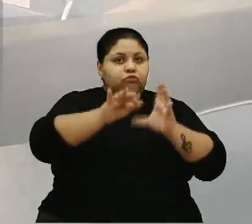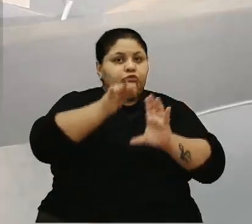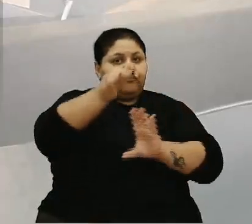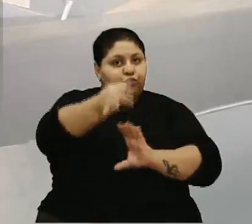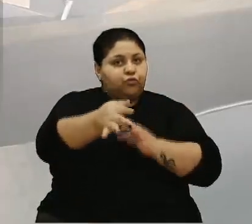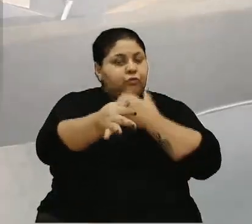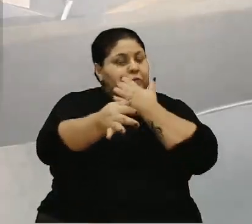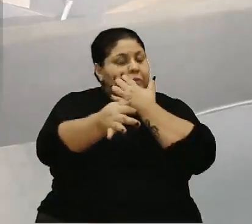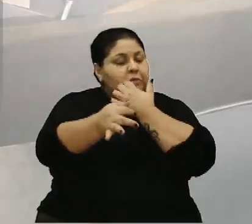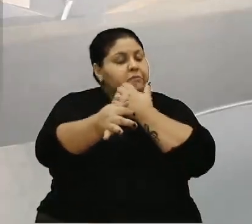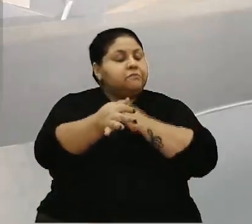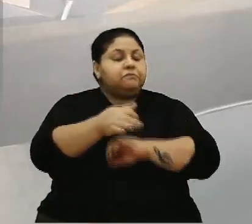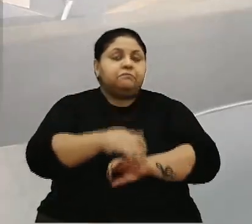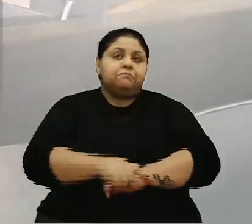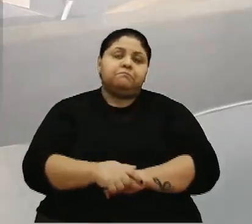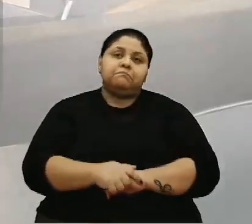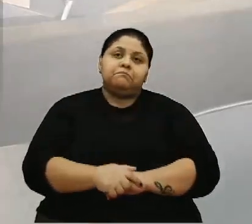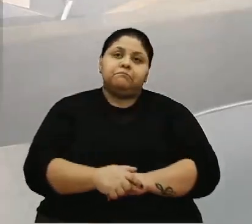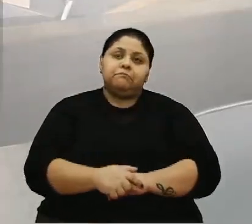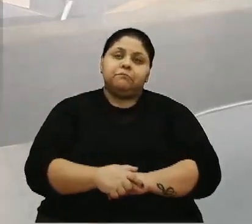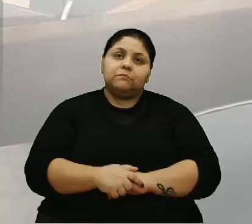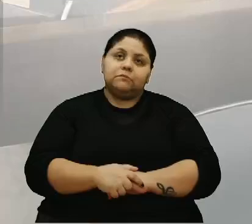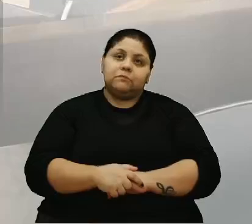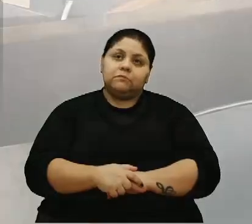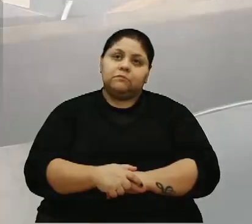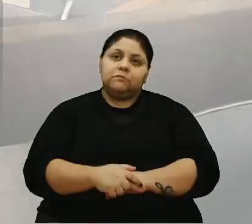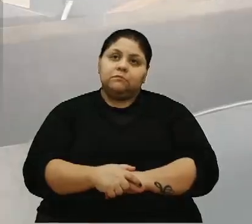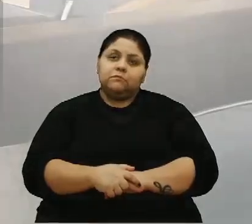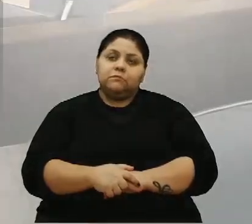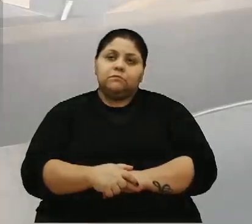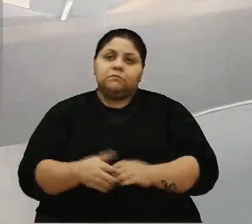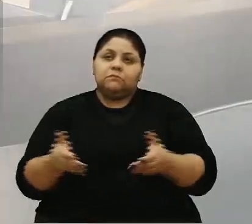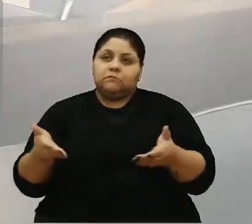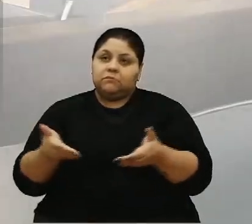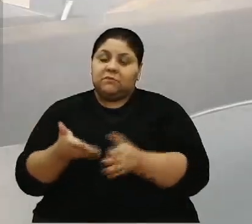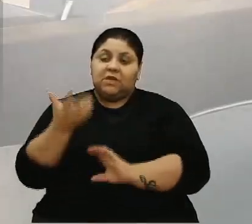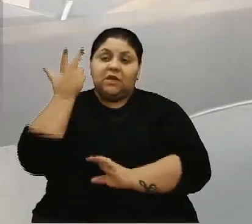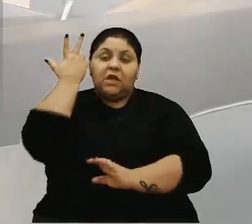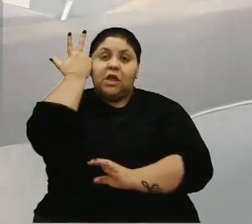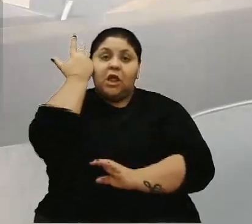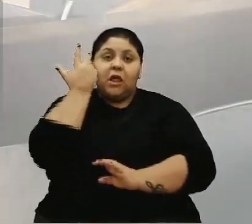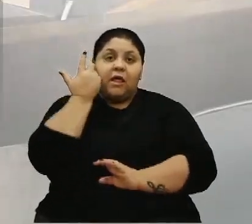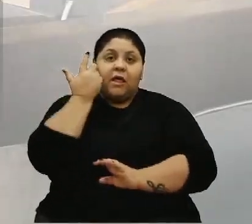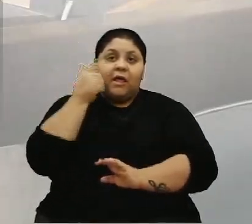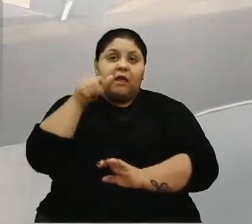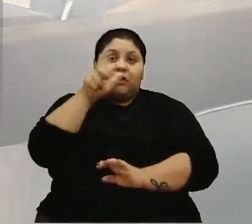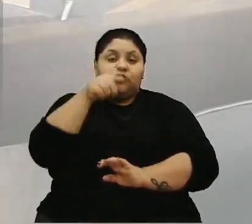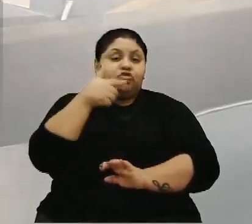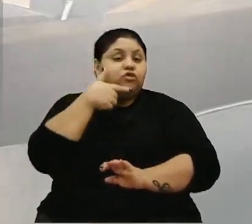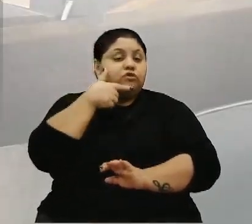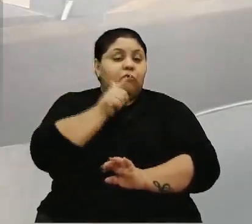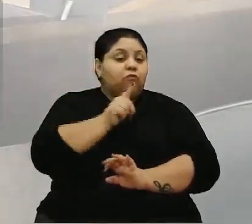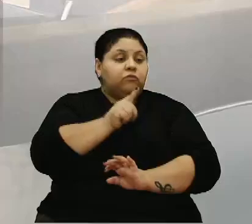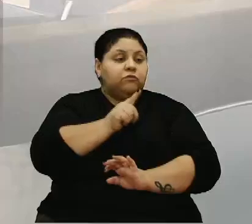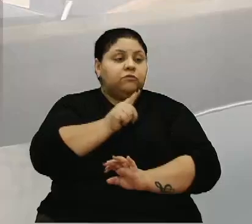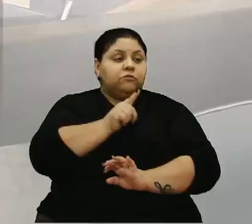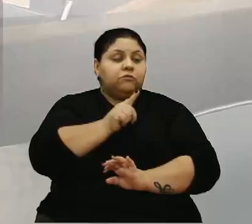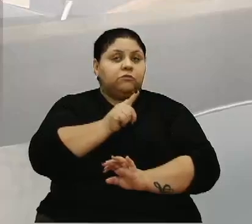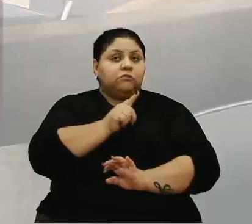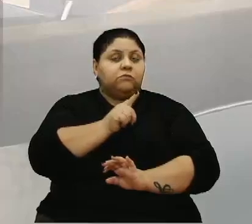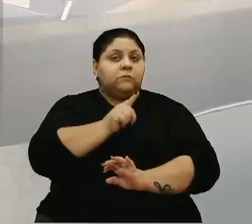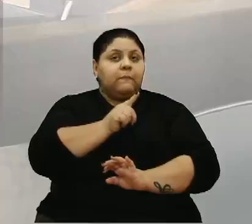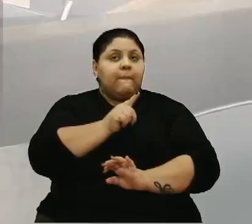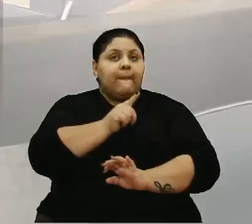frente, aonde já na situação natural a gente não consegue